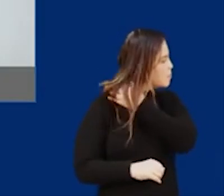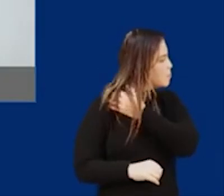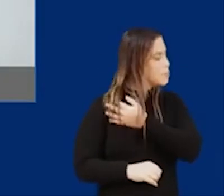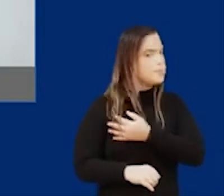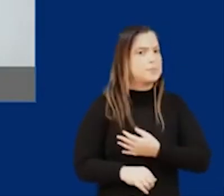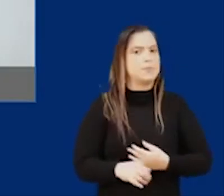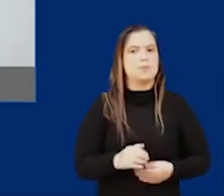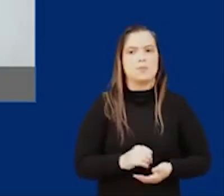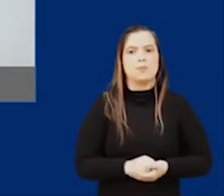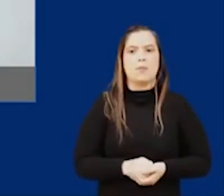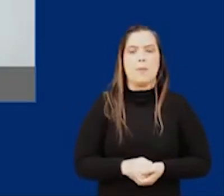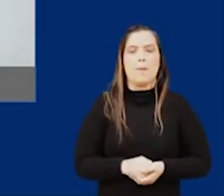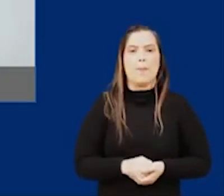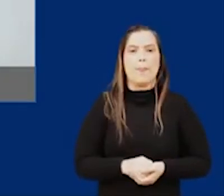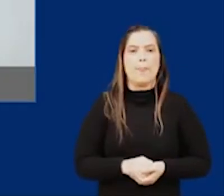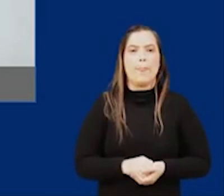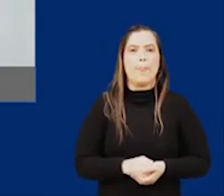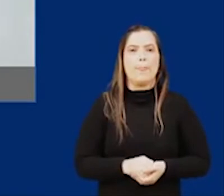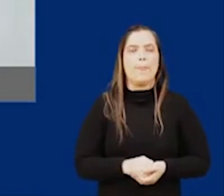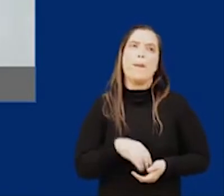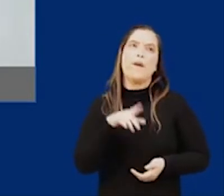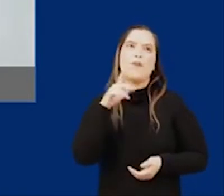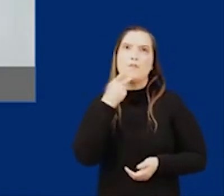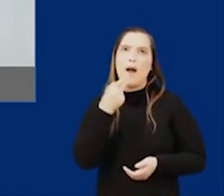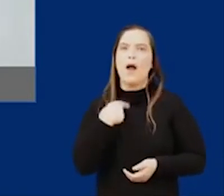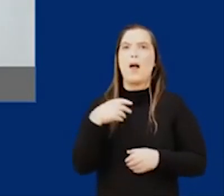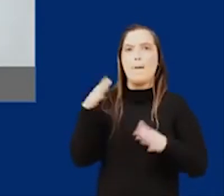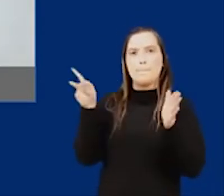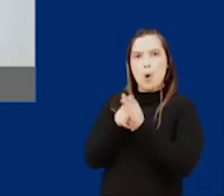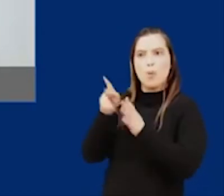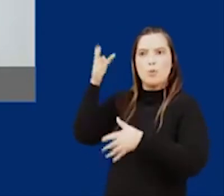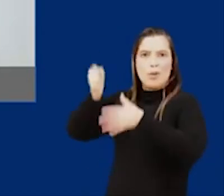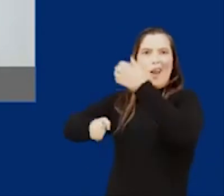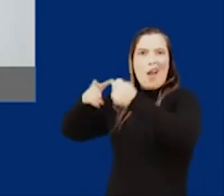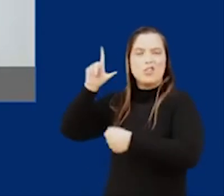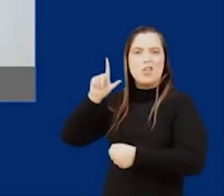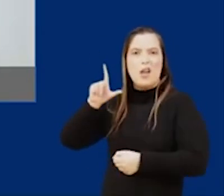Tá. Ele foi mais específico à lactose, mas tem várias, né?